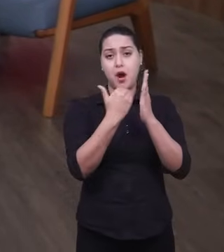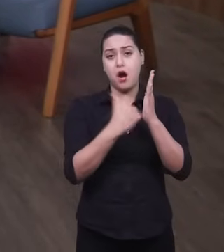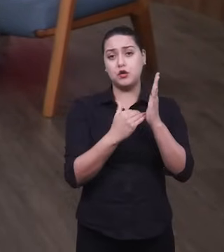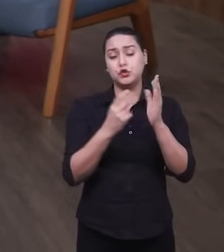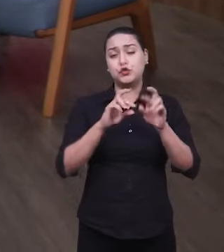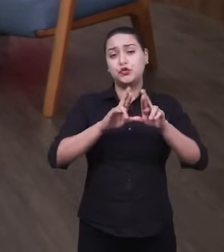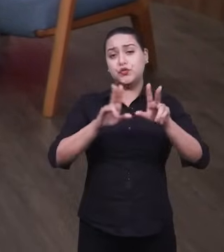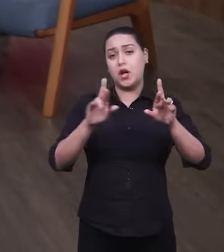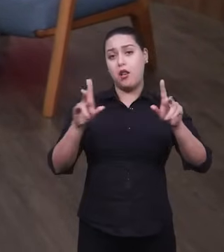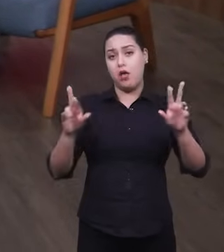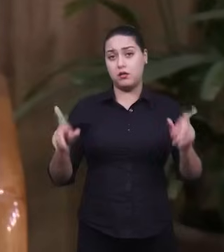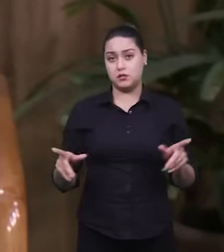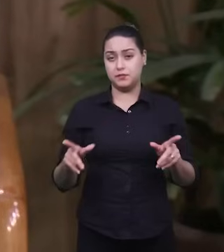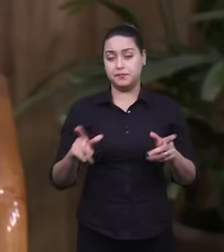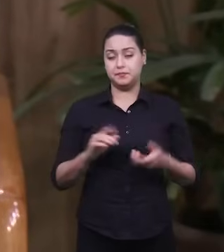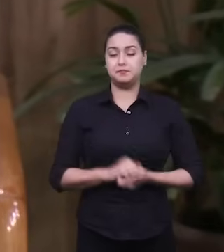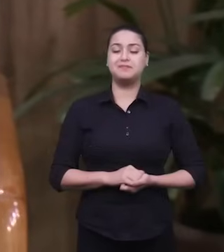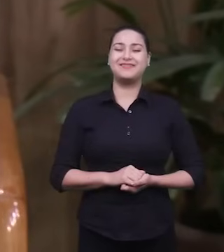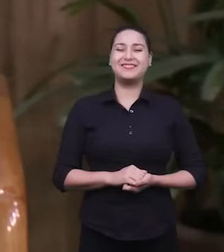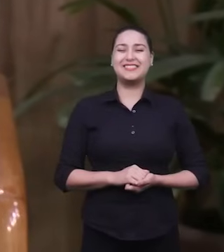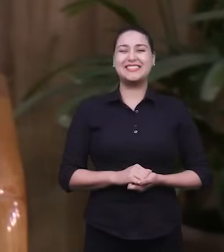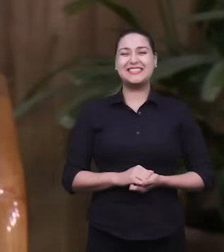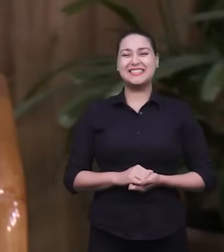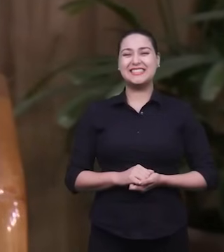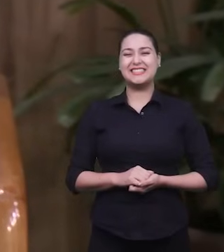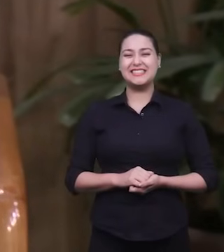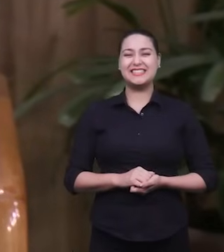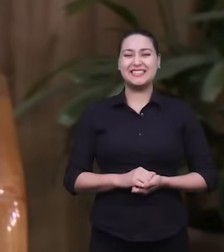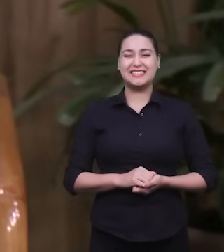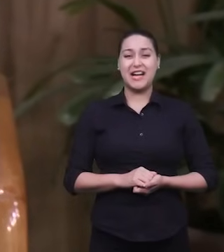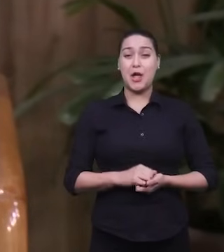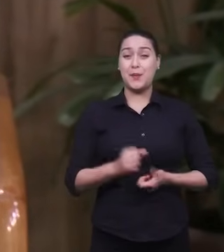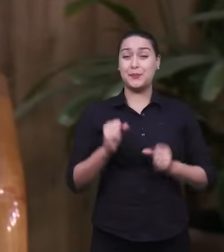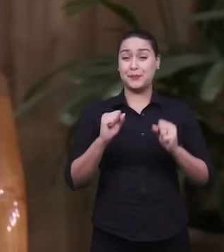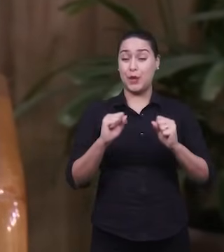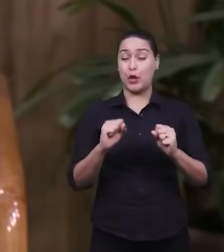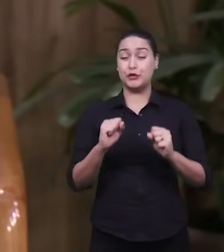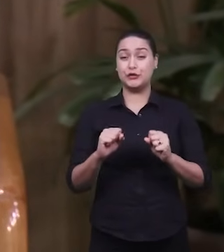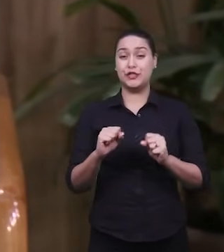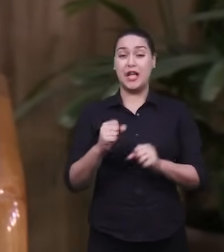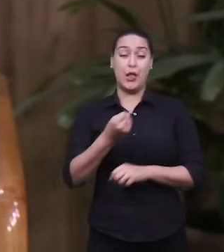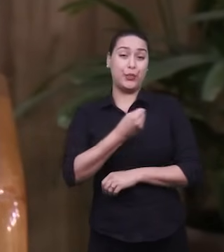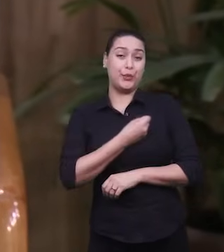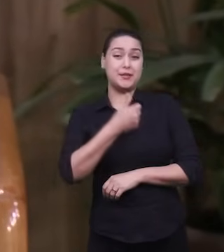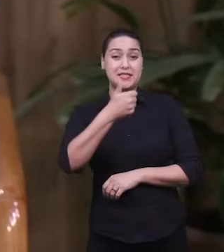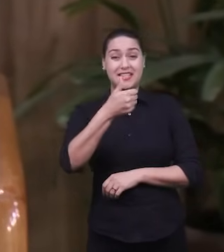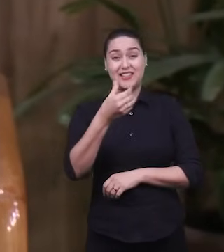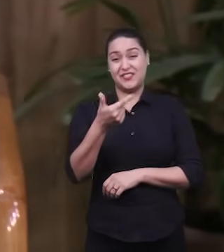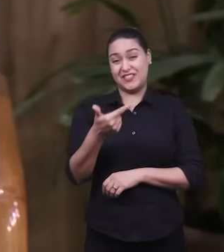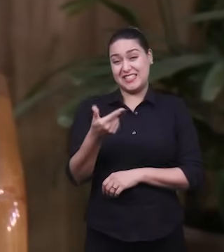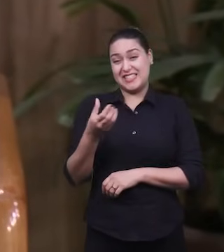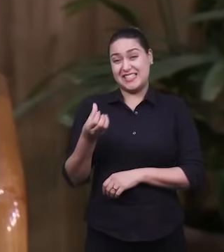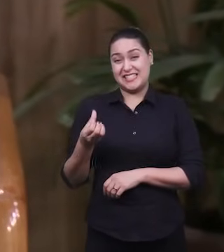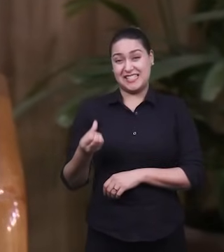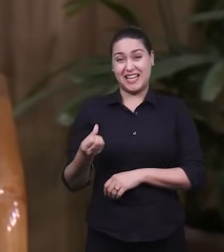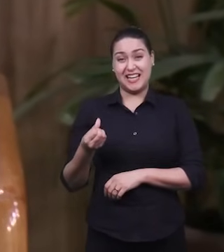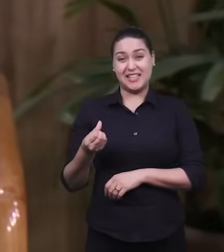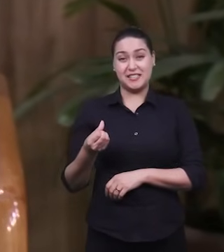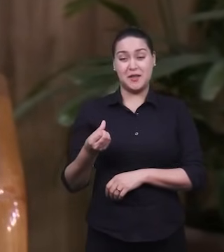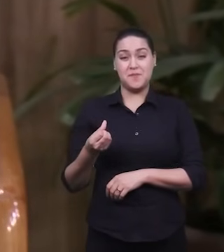diversas formas diferentes. E eu quero dizer para você o seguinte, você pode estar nos assistindo pelo canal 126, no